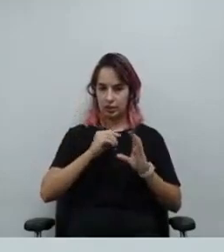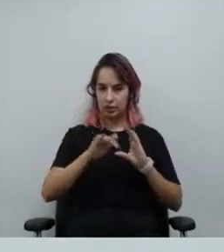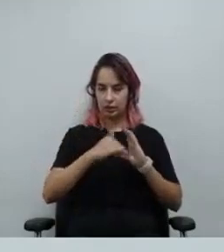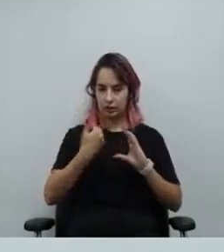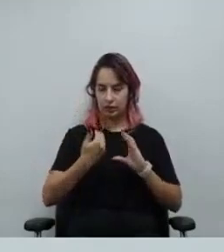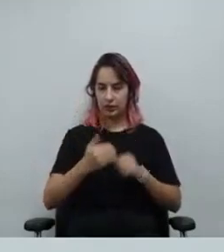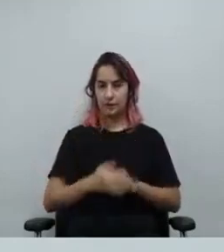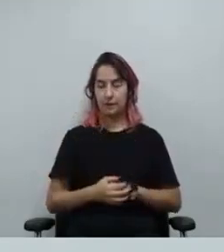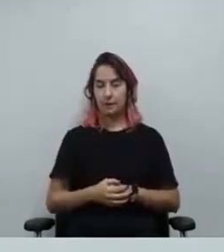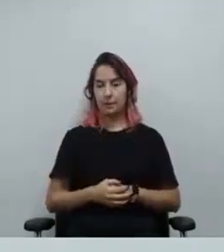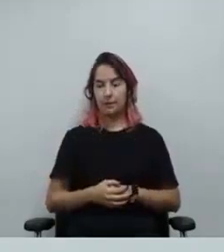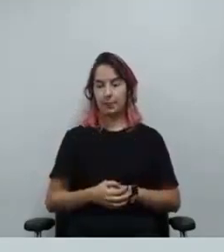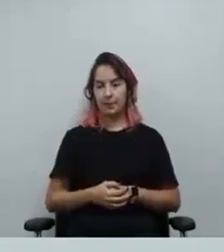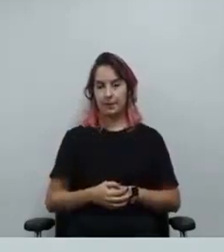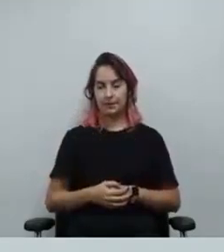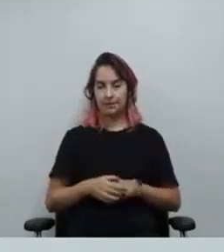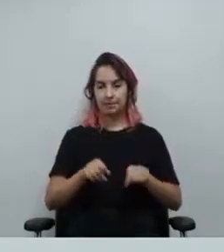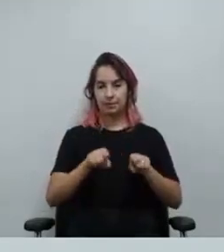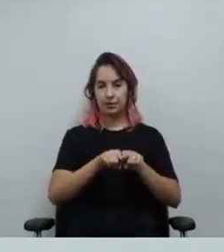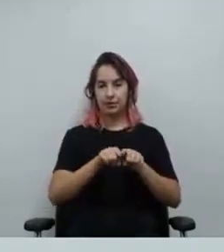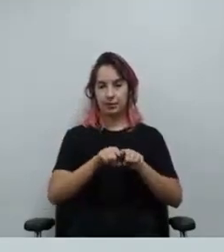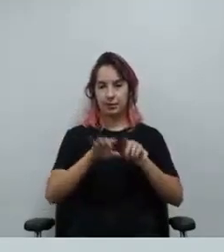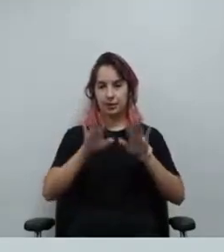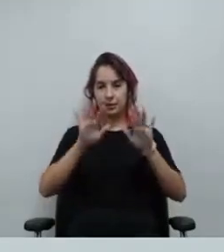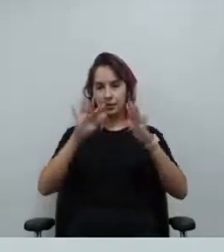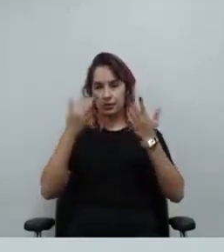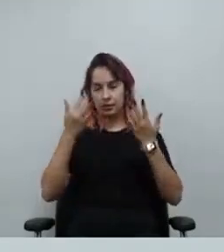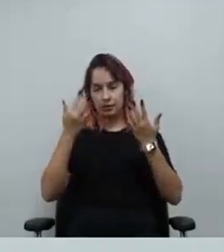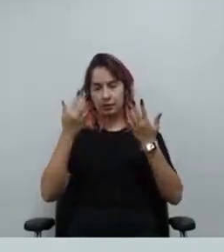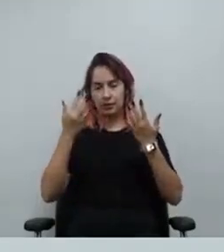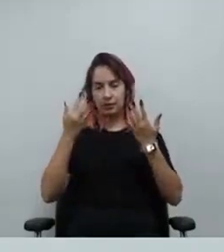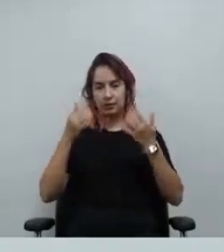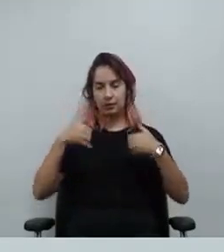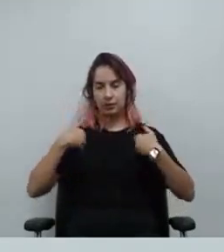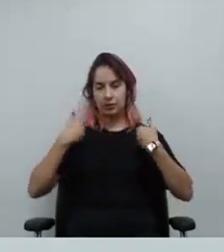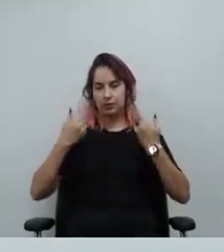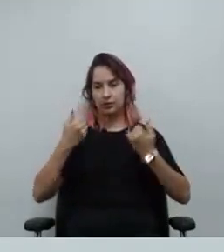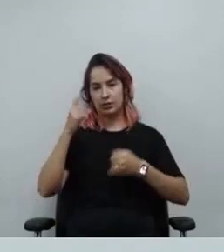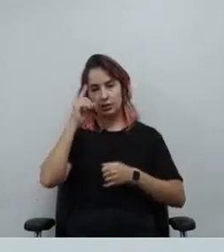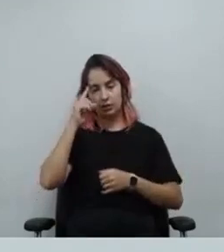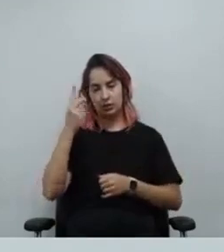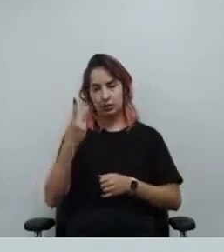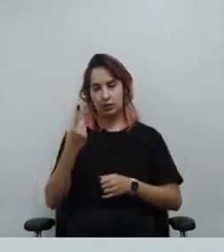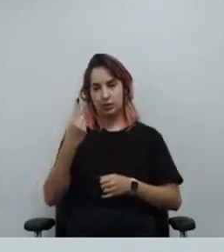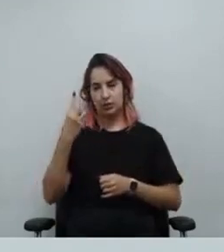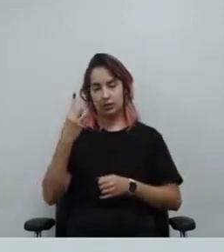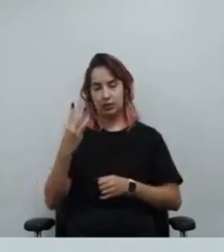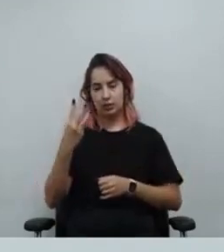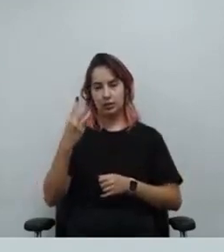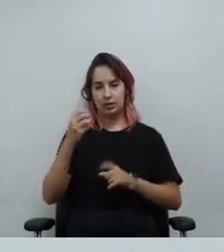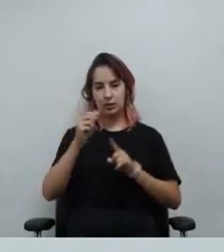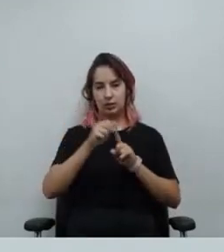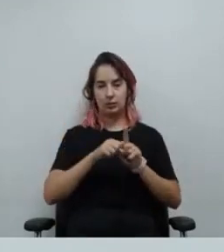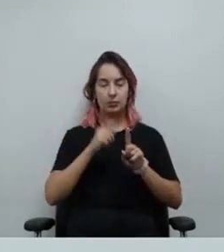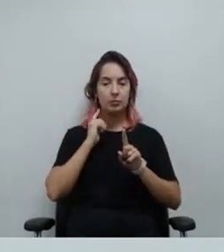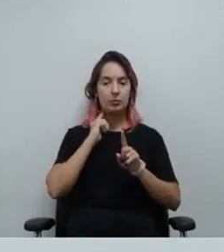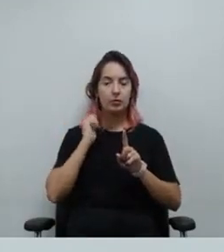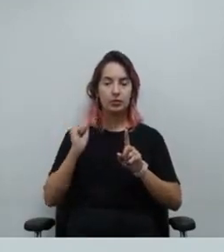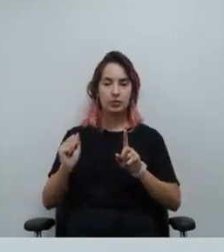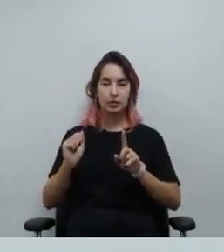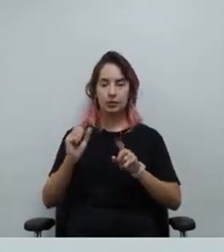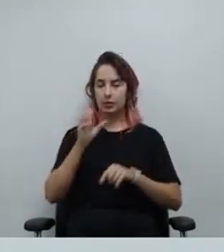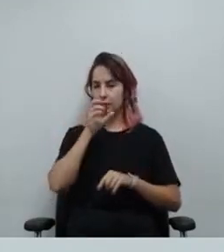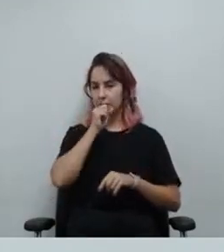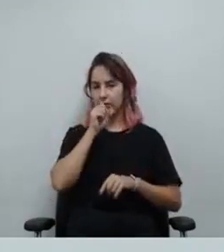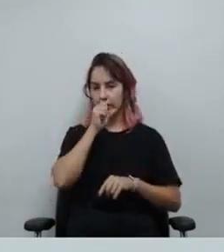fim, que a festa de aniversário de 18 anos da PADEP será realizada no dia 13 de abril, um